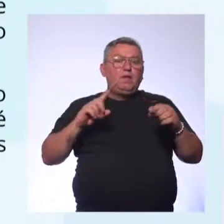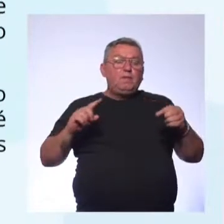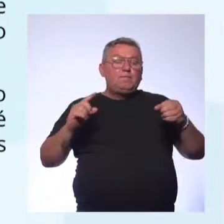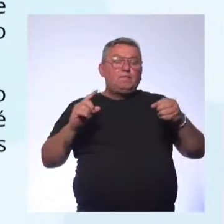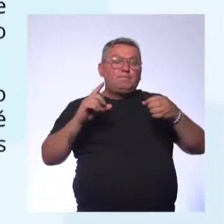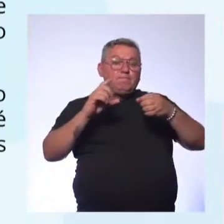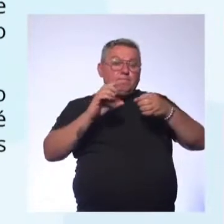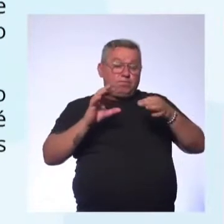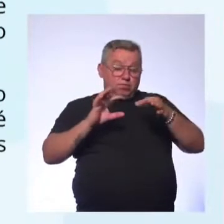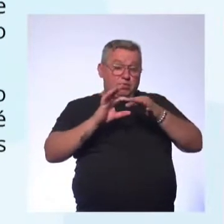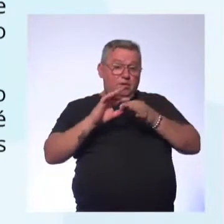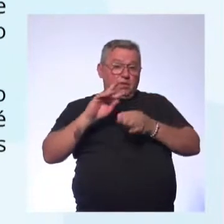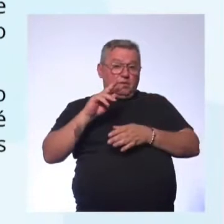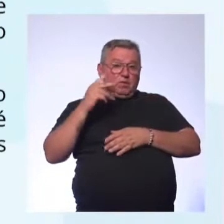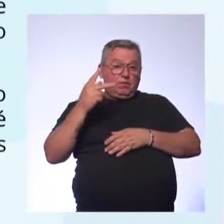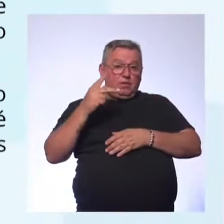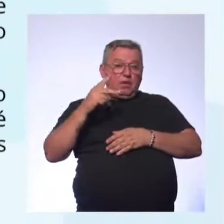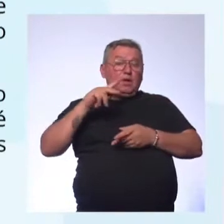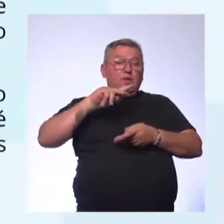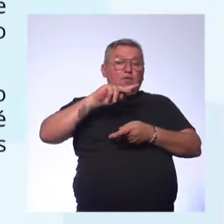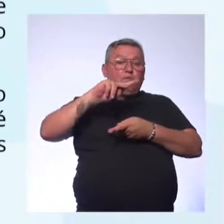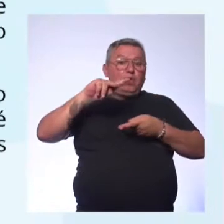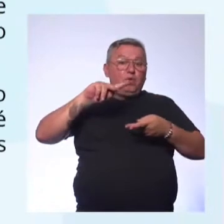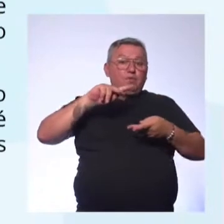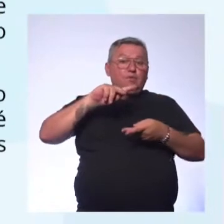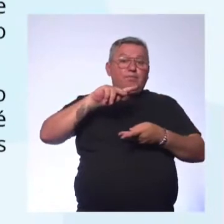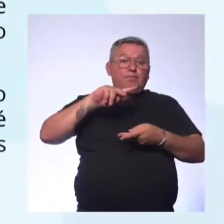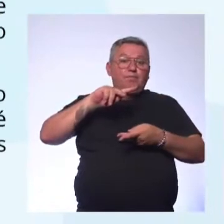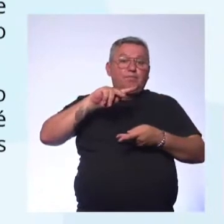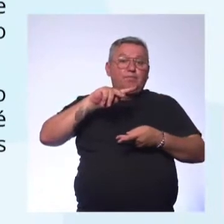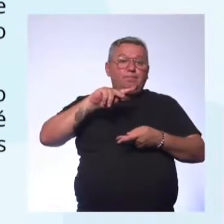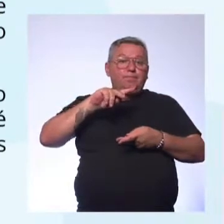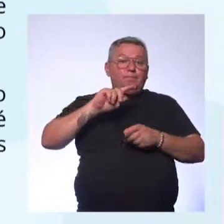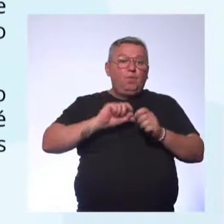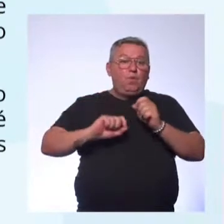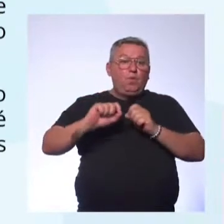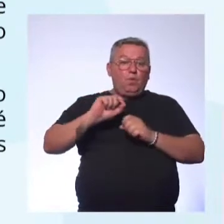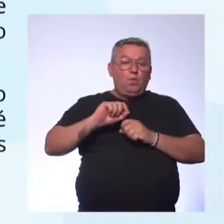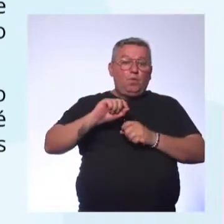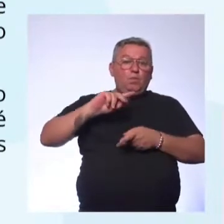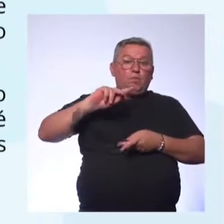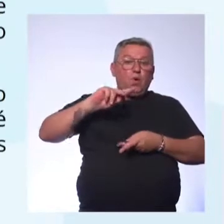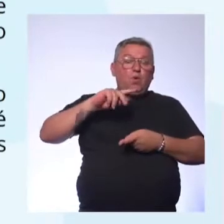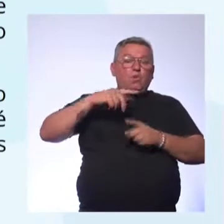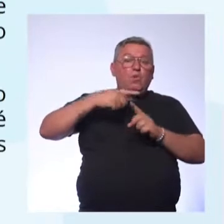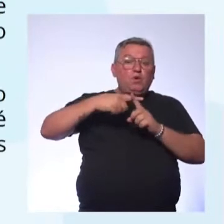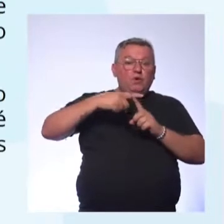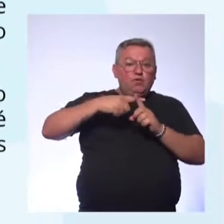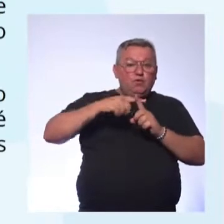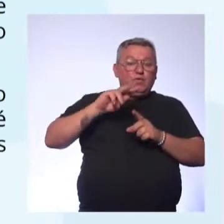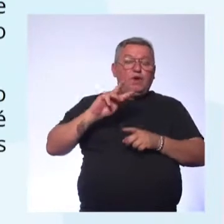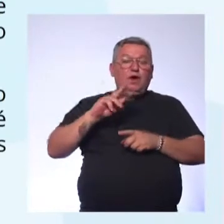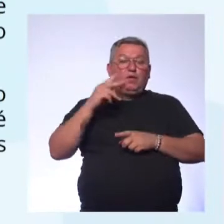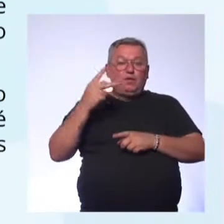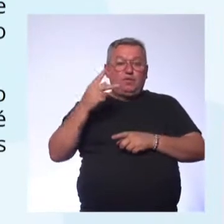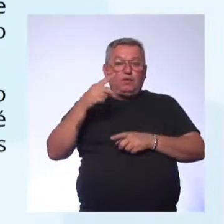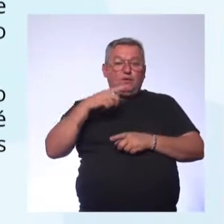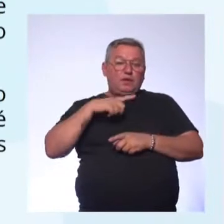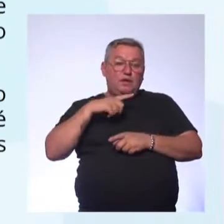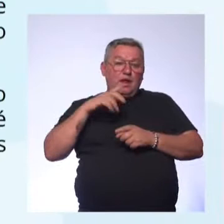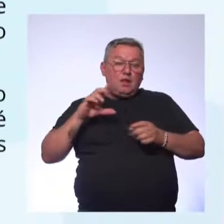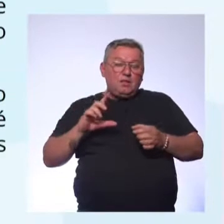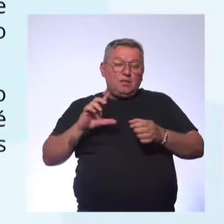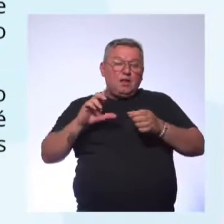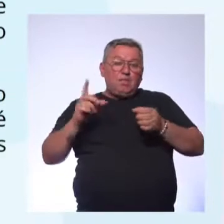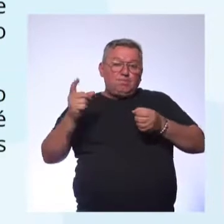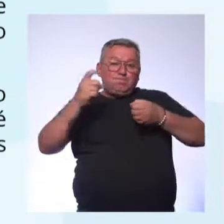interações que ocorrem entre dipolos e nas quais o pólo positivo É o hidrogênio que se encontra